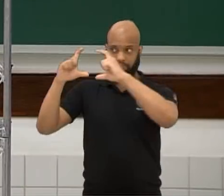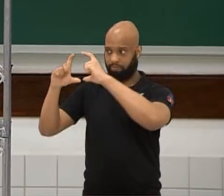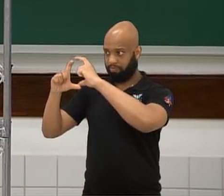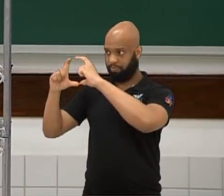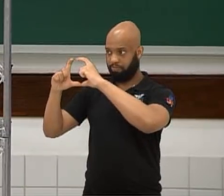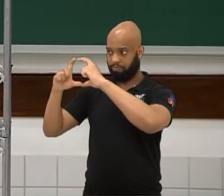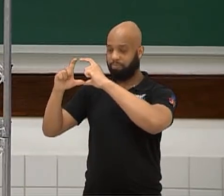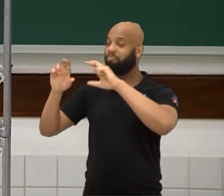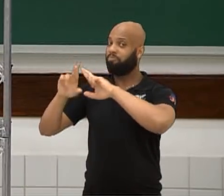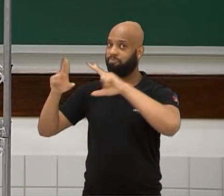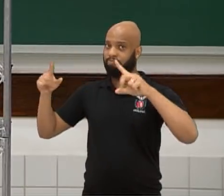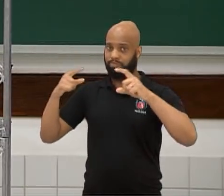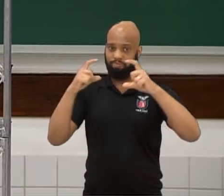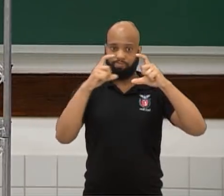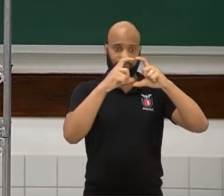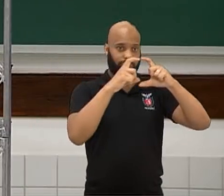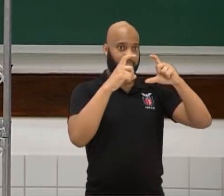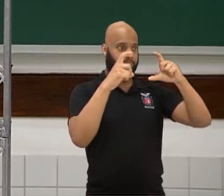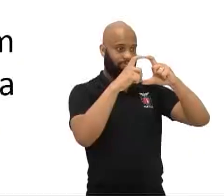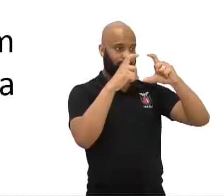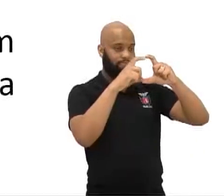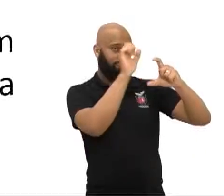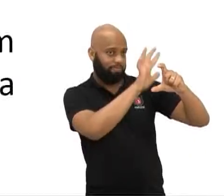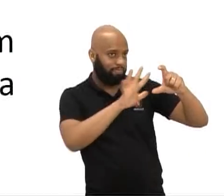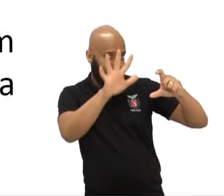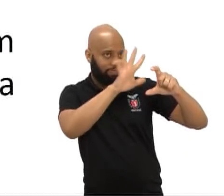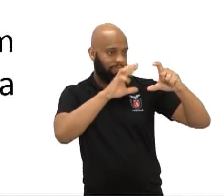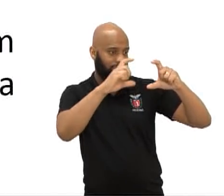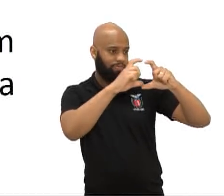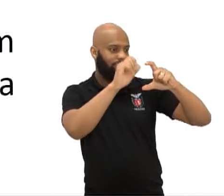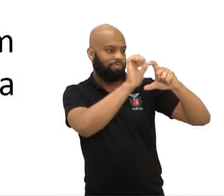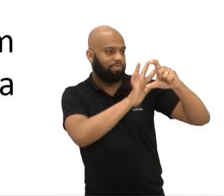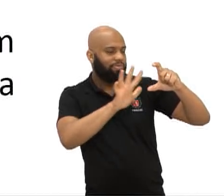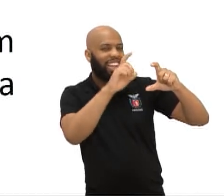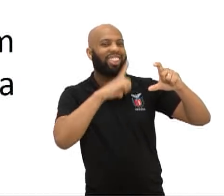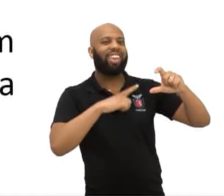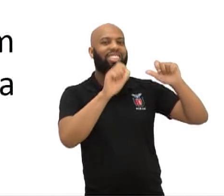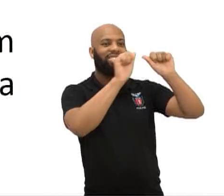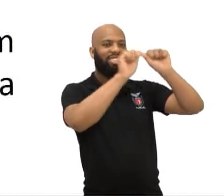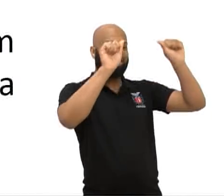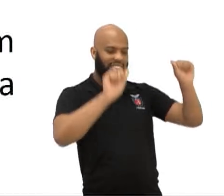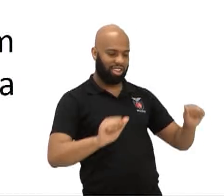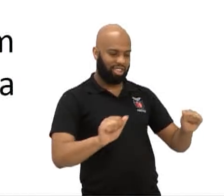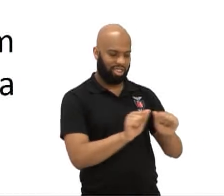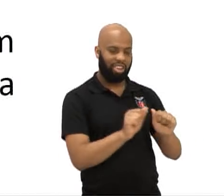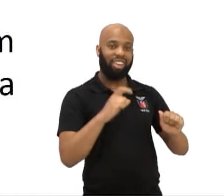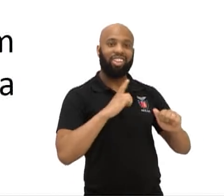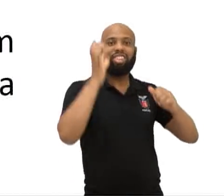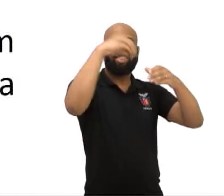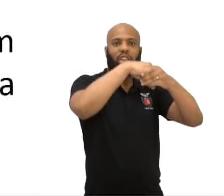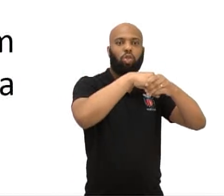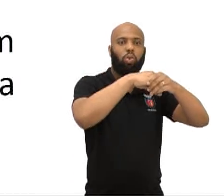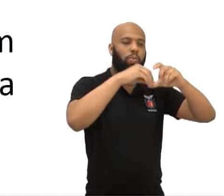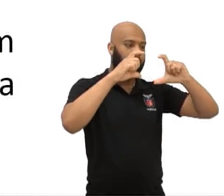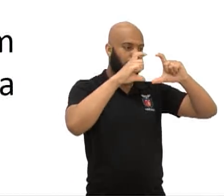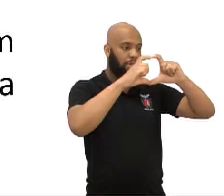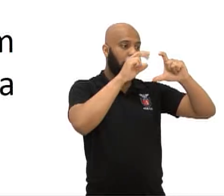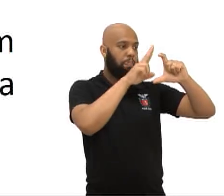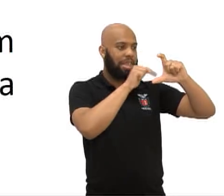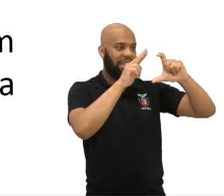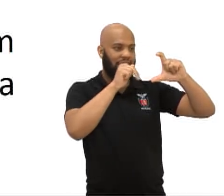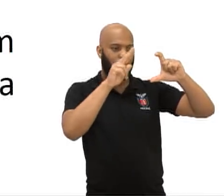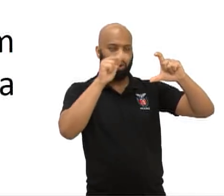coisa. Por quê? O círculo, ele é a área da circunferência ou a